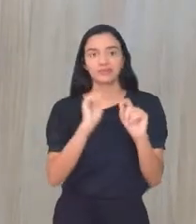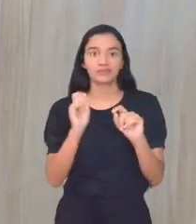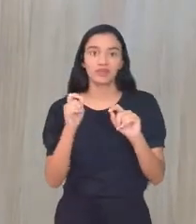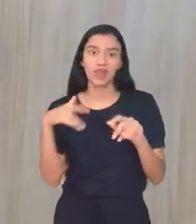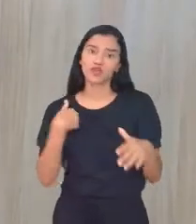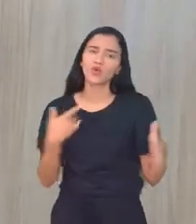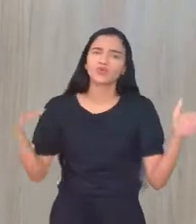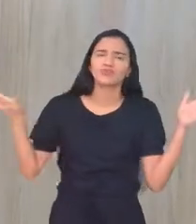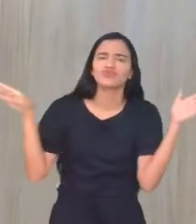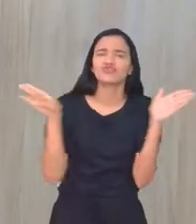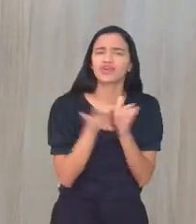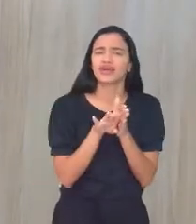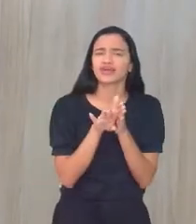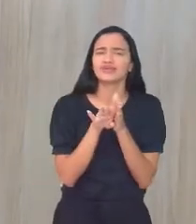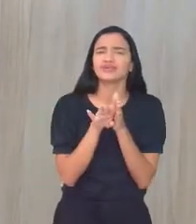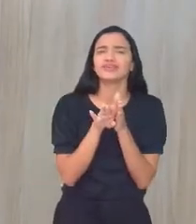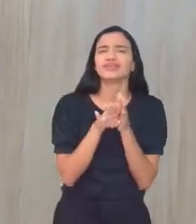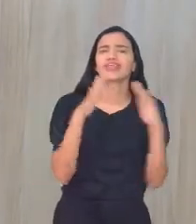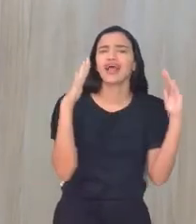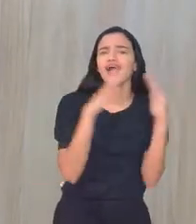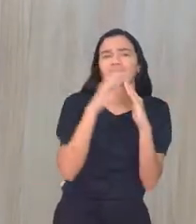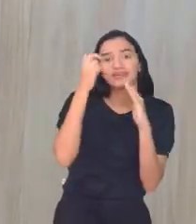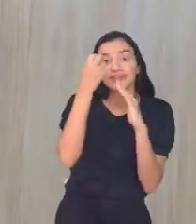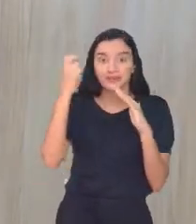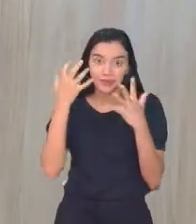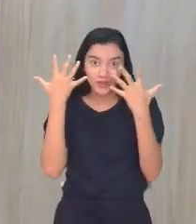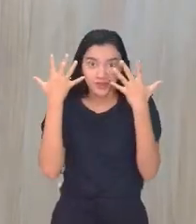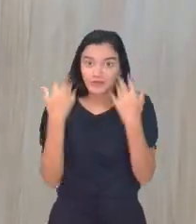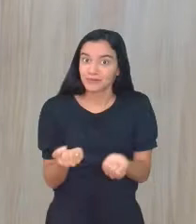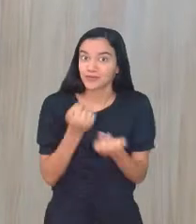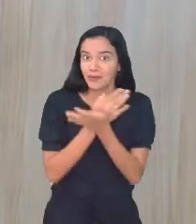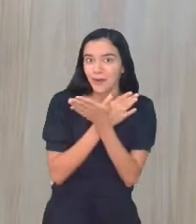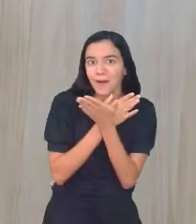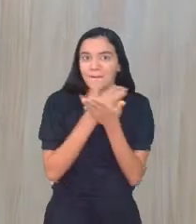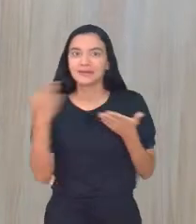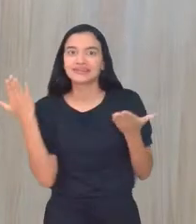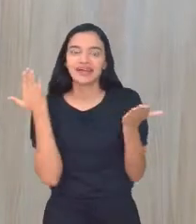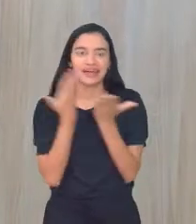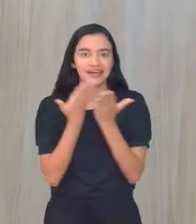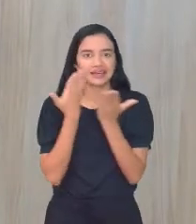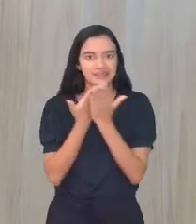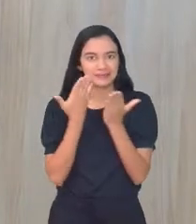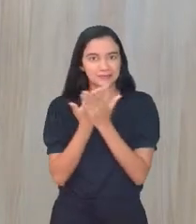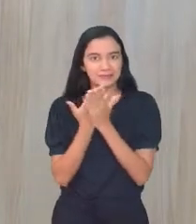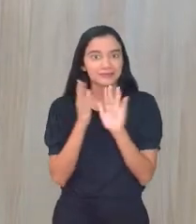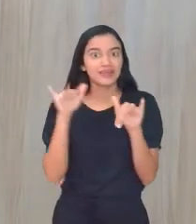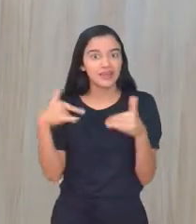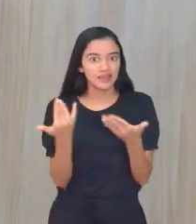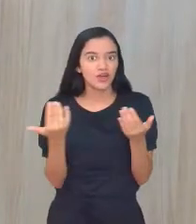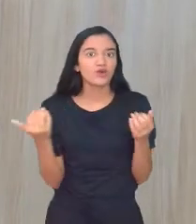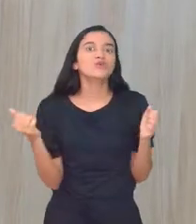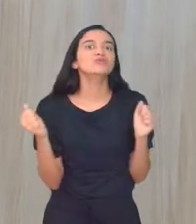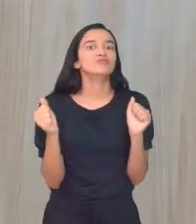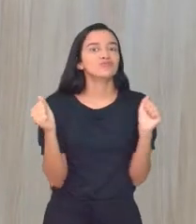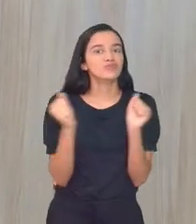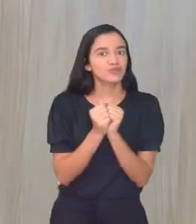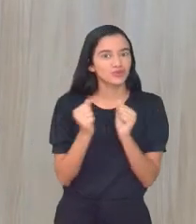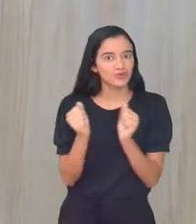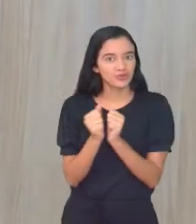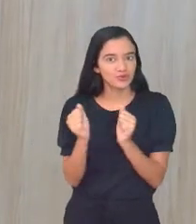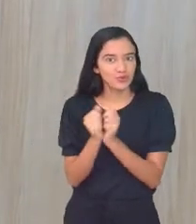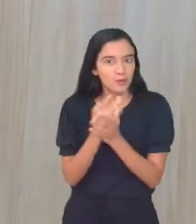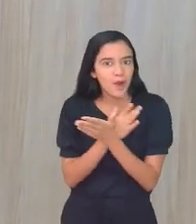tô chegando aí da Casa da Cultura. Vamos começar essa aula. E quem está aqui